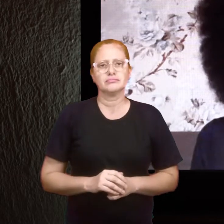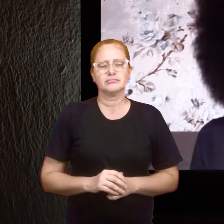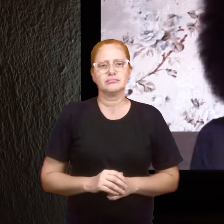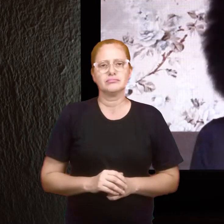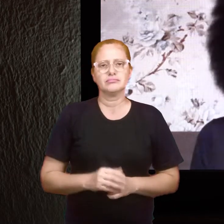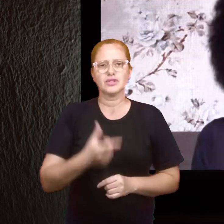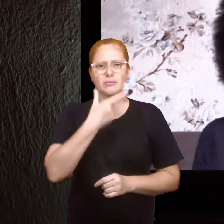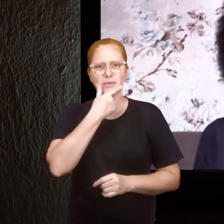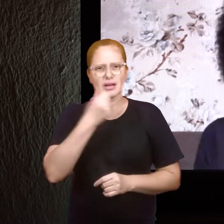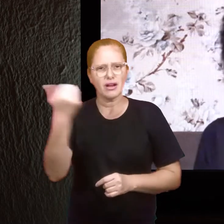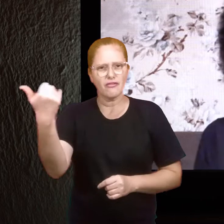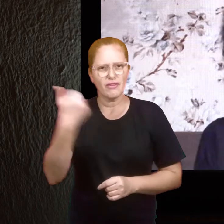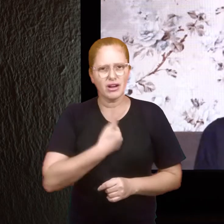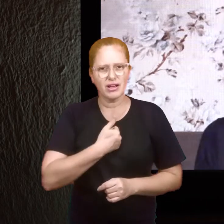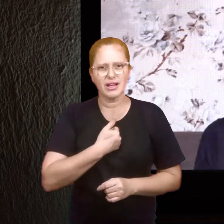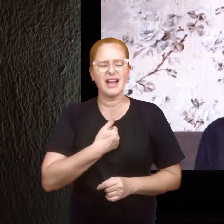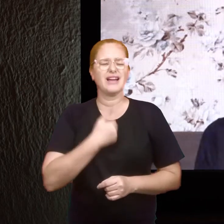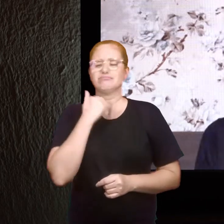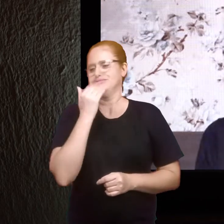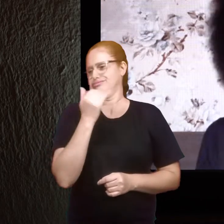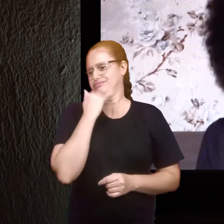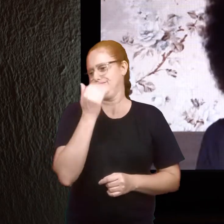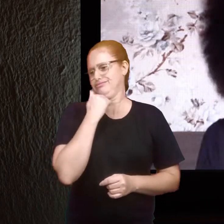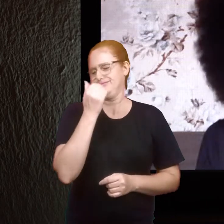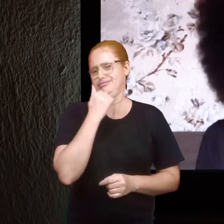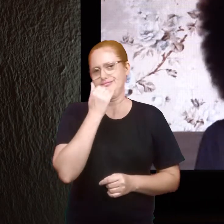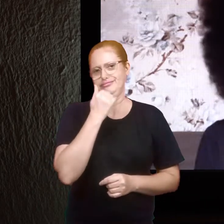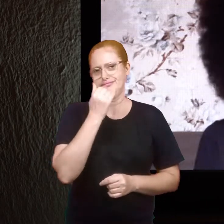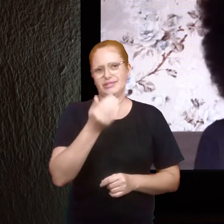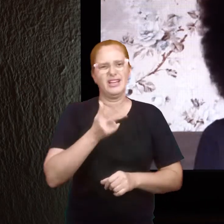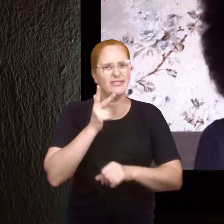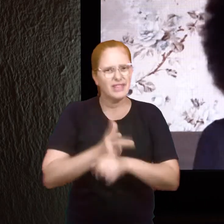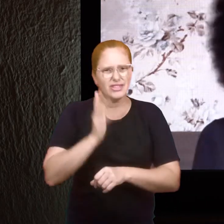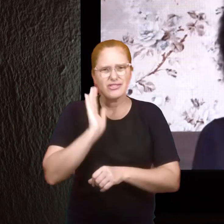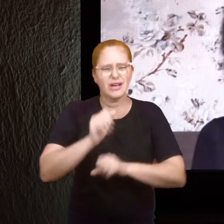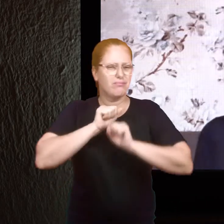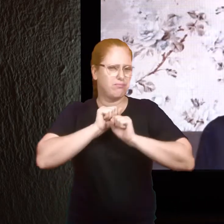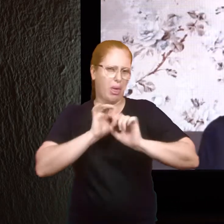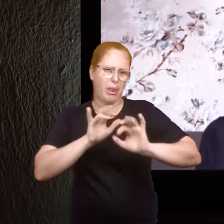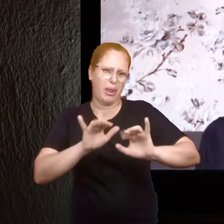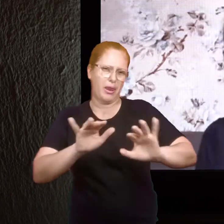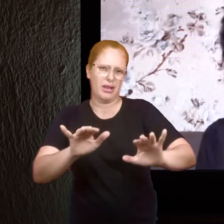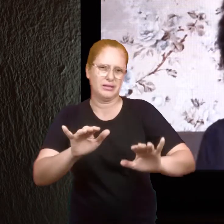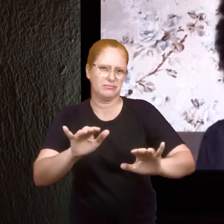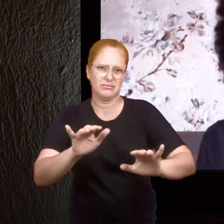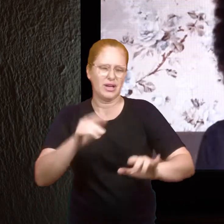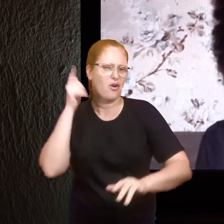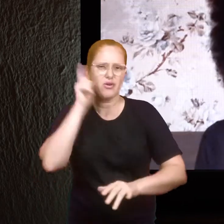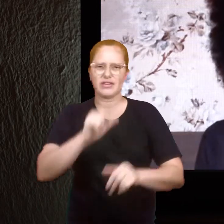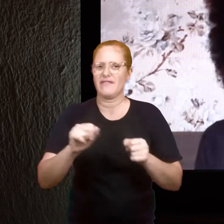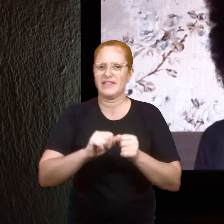E ele falou para nós que agora já era, que o vídeo já tinha se espalhado e que não tinha o que fazer.